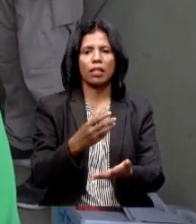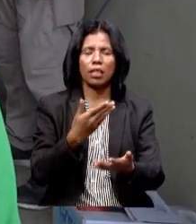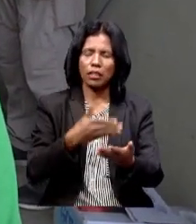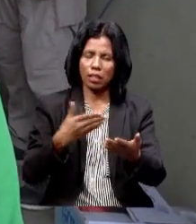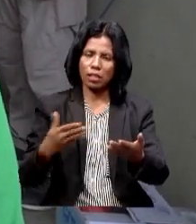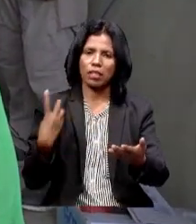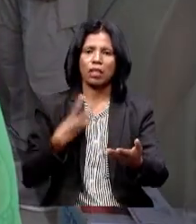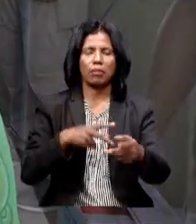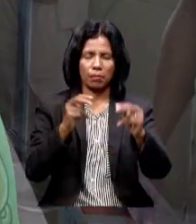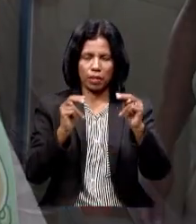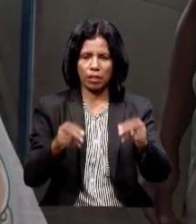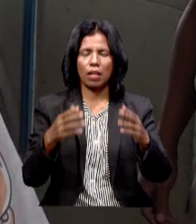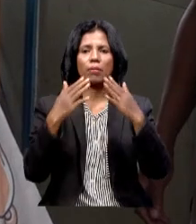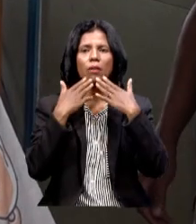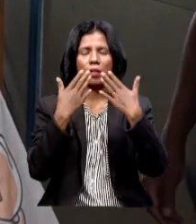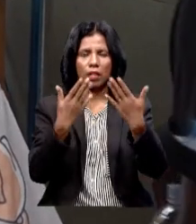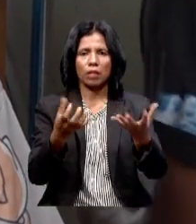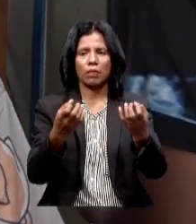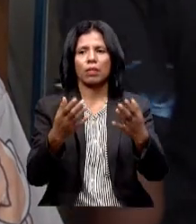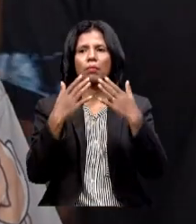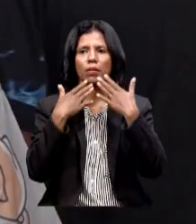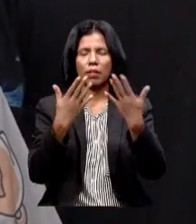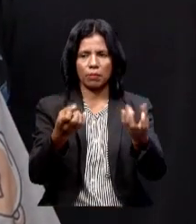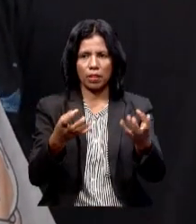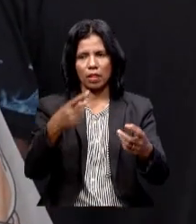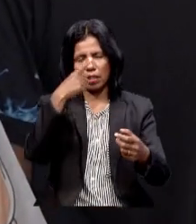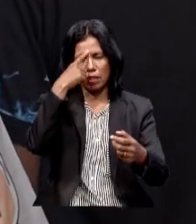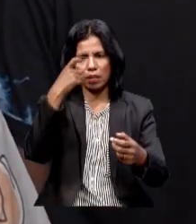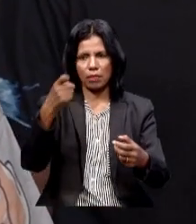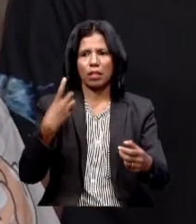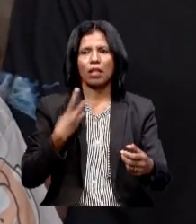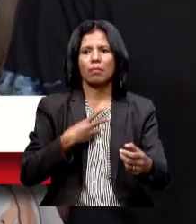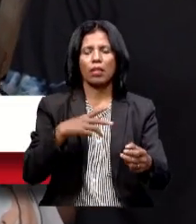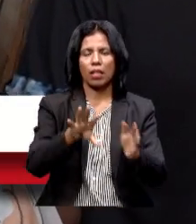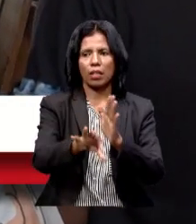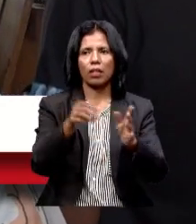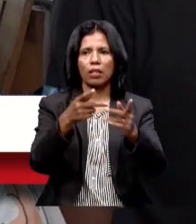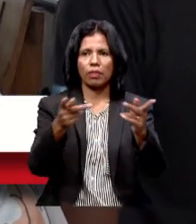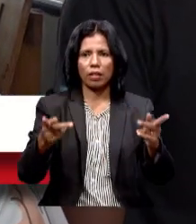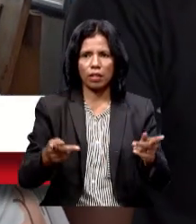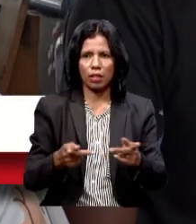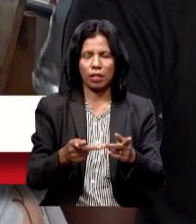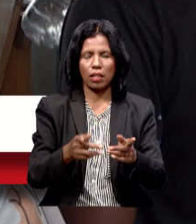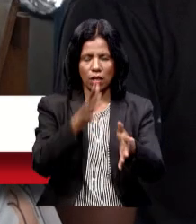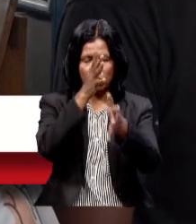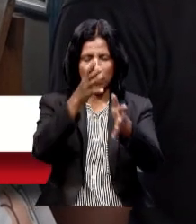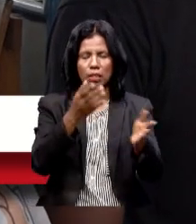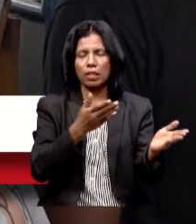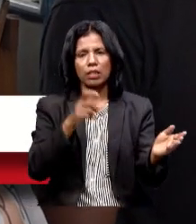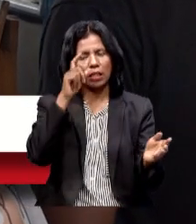amna abonana liga dubara ka agradece tamba ami hetano na fatin dena be ba abonana lor me ami tau fatin